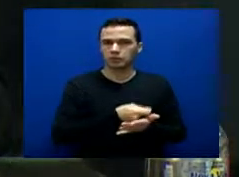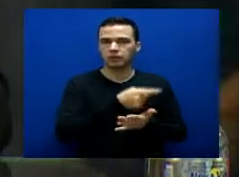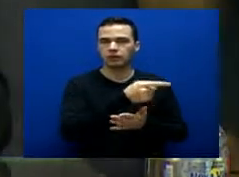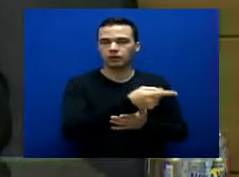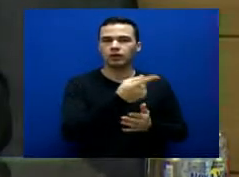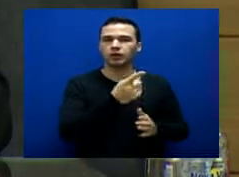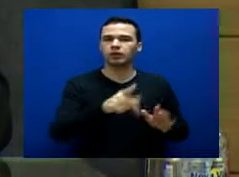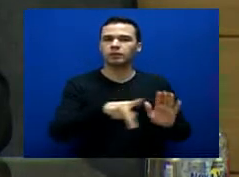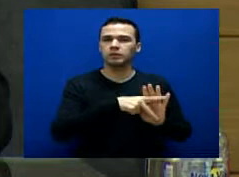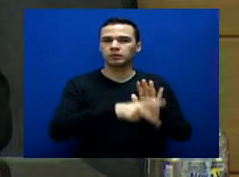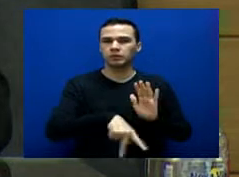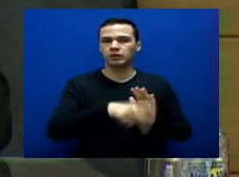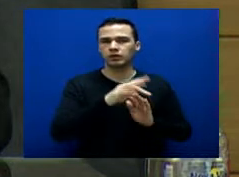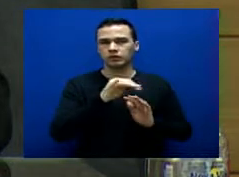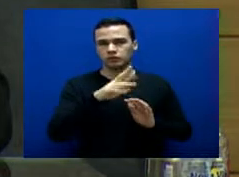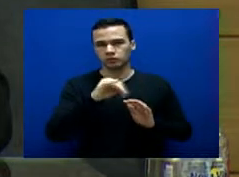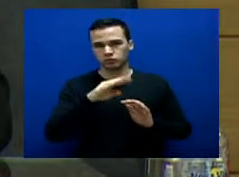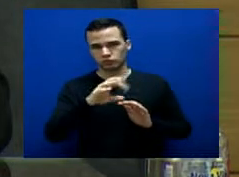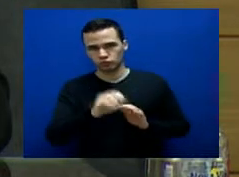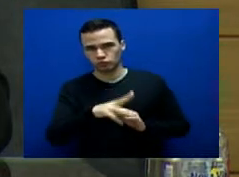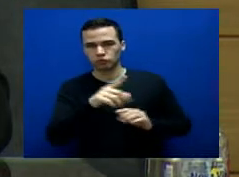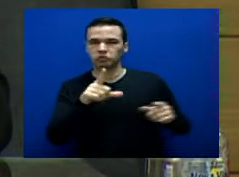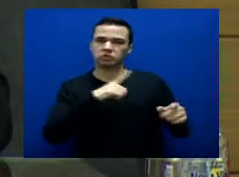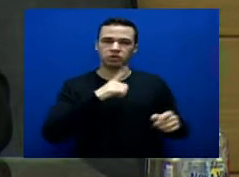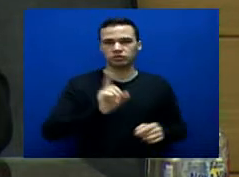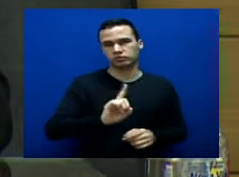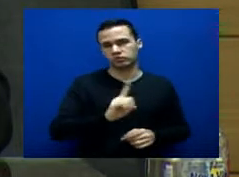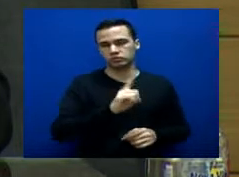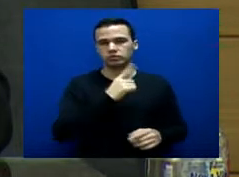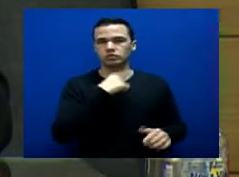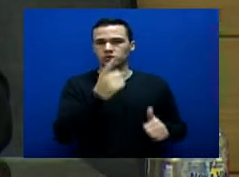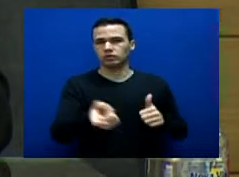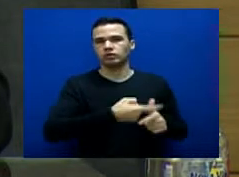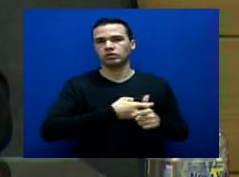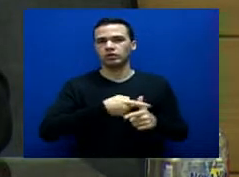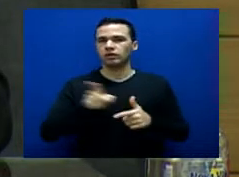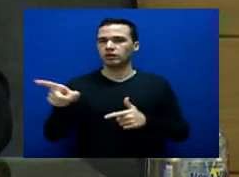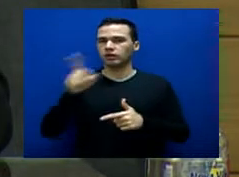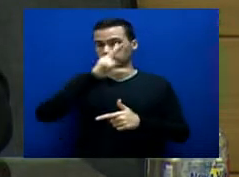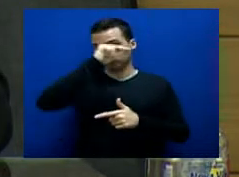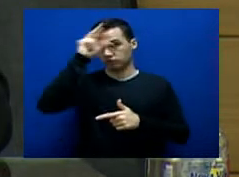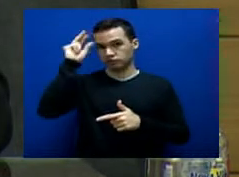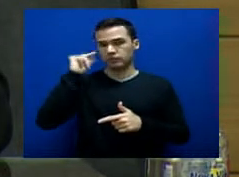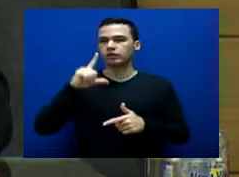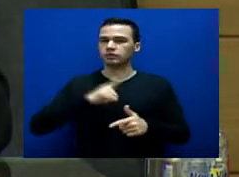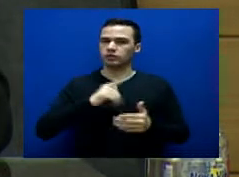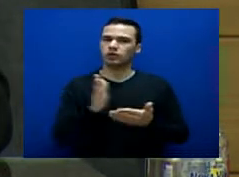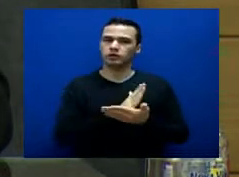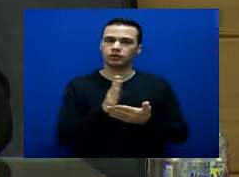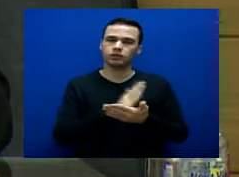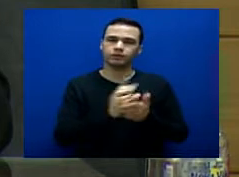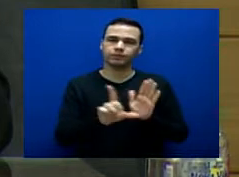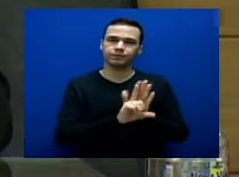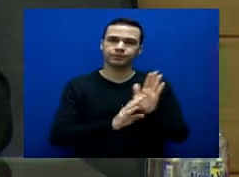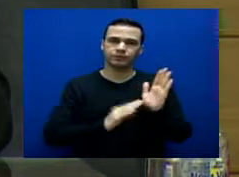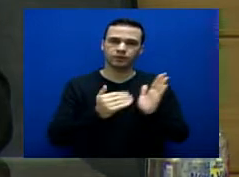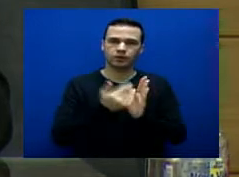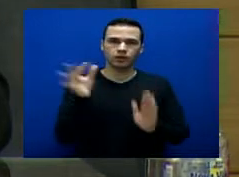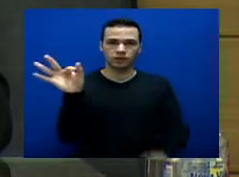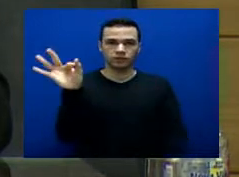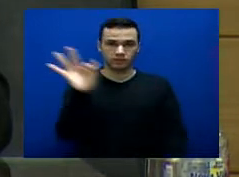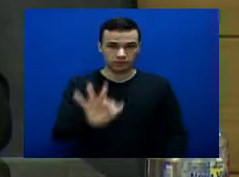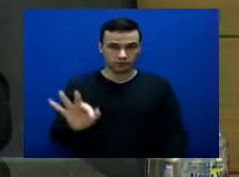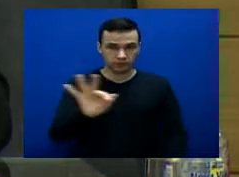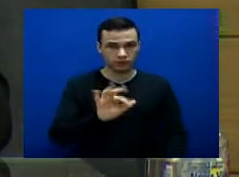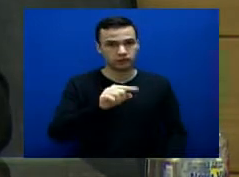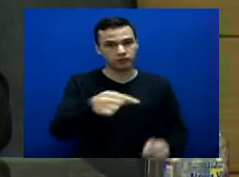crédito tributário, inscrito ou não em dívida ativa com débito na prefeitura. Tem emendas. Uma do França, o parecer